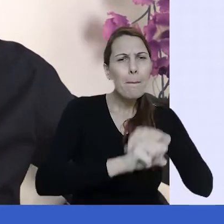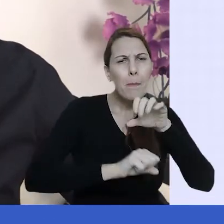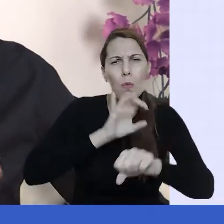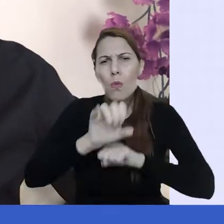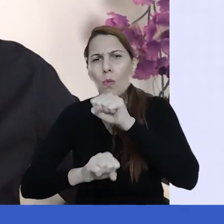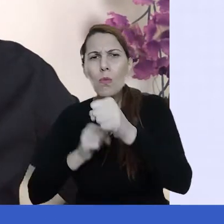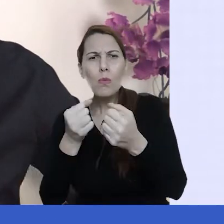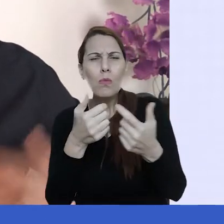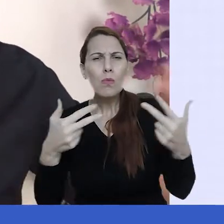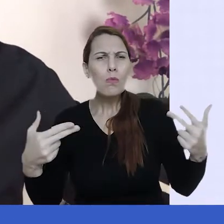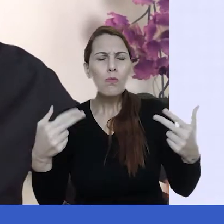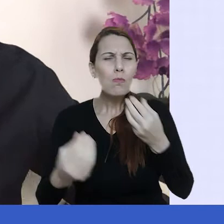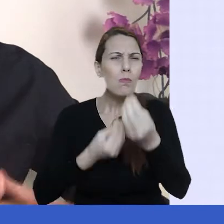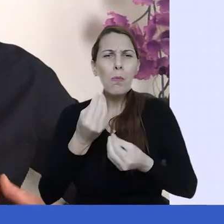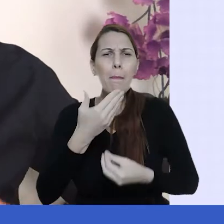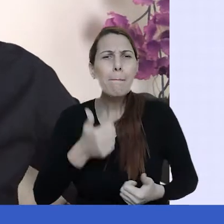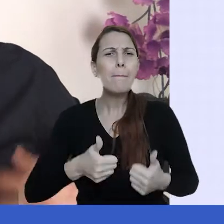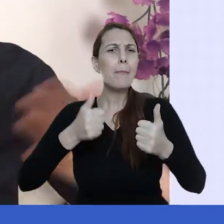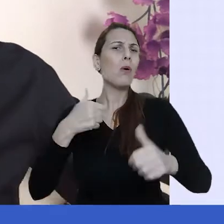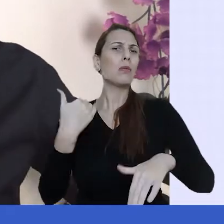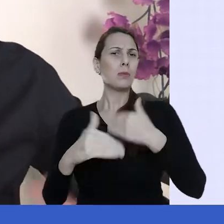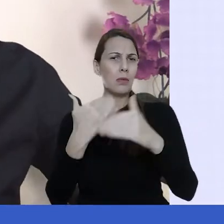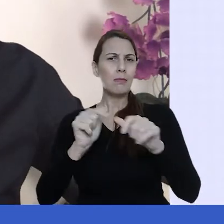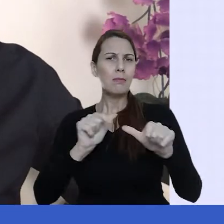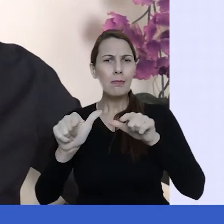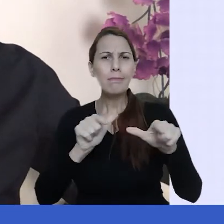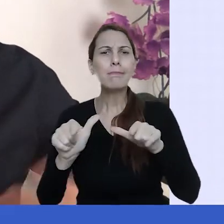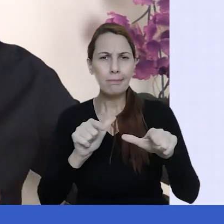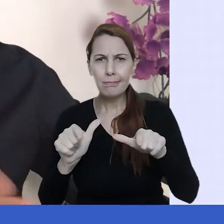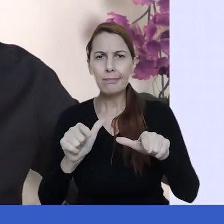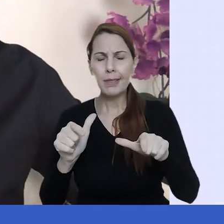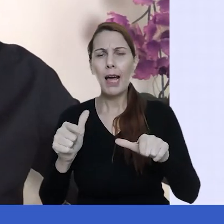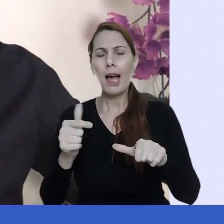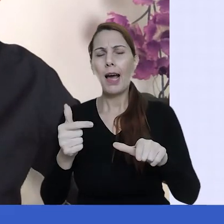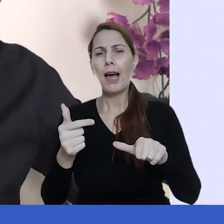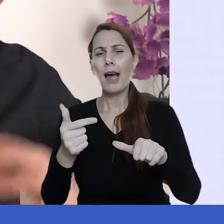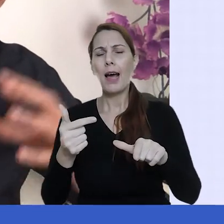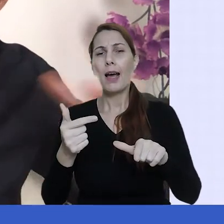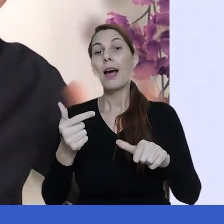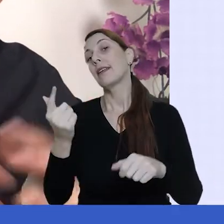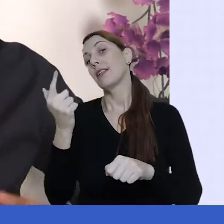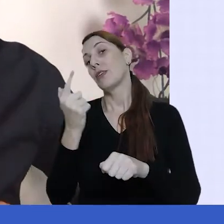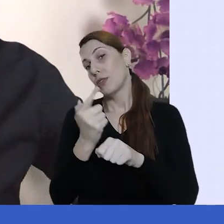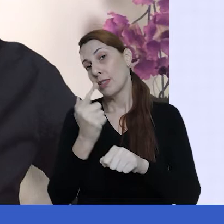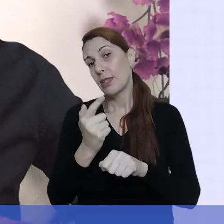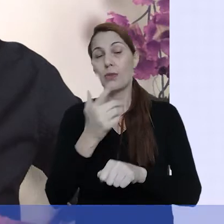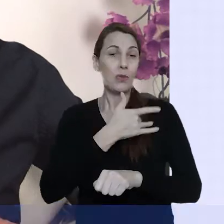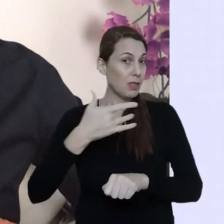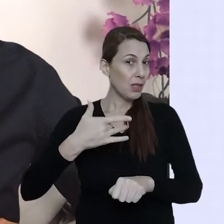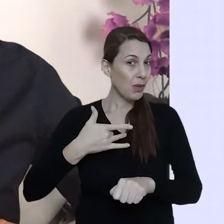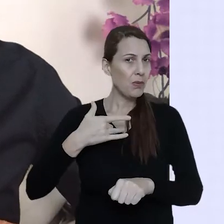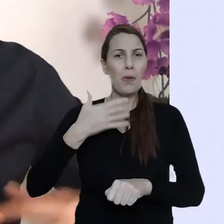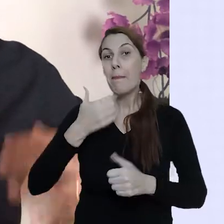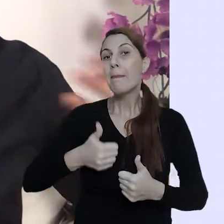digamos, novas maneiras, ferramentas para a melhoria dos processos e serviços, né, para a